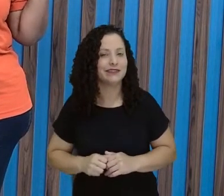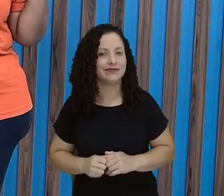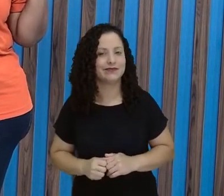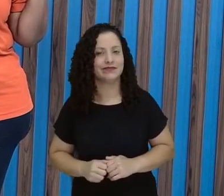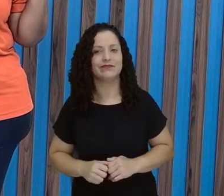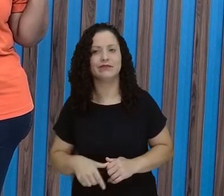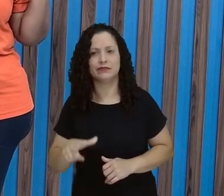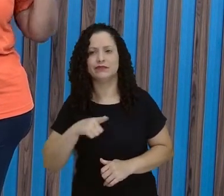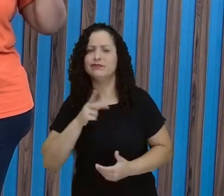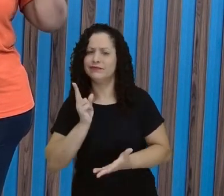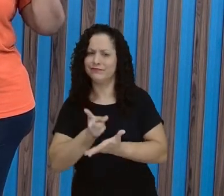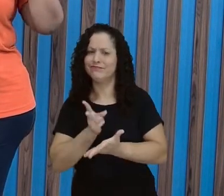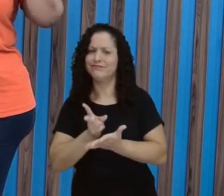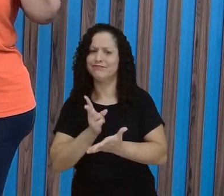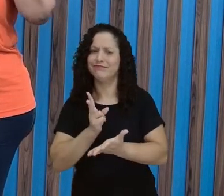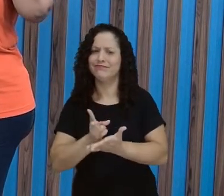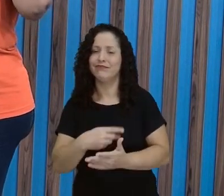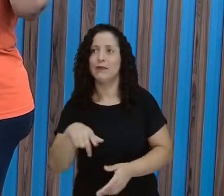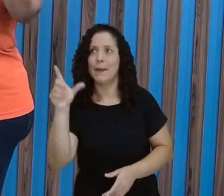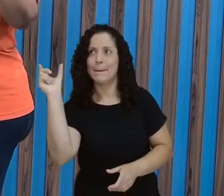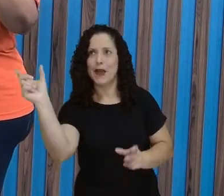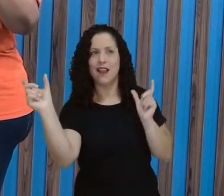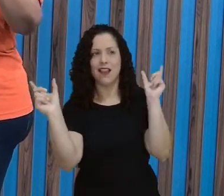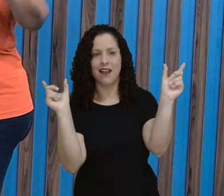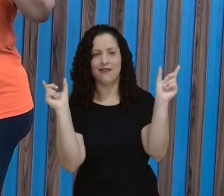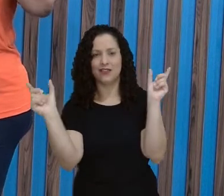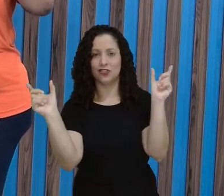a relativa frequência. As palavras